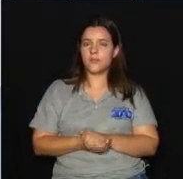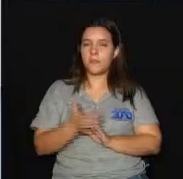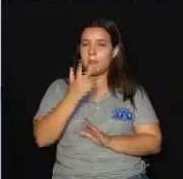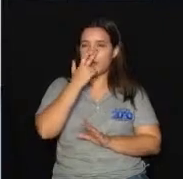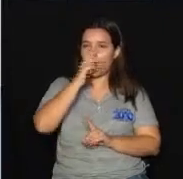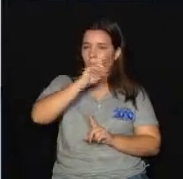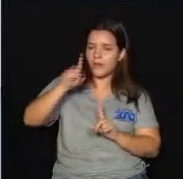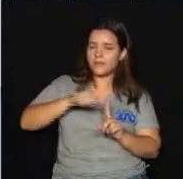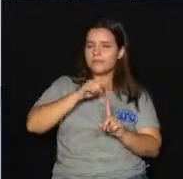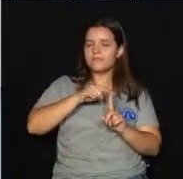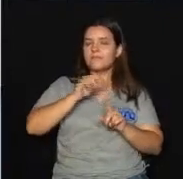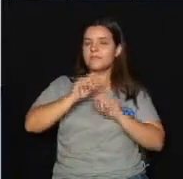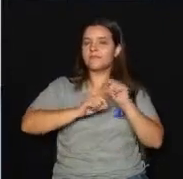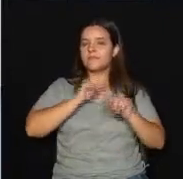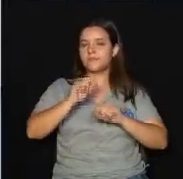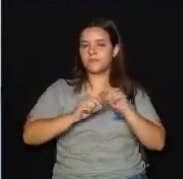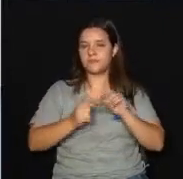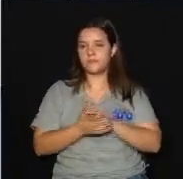subjetivos. Por exemplo,